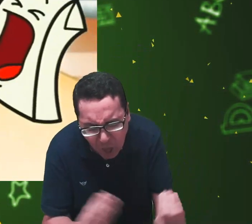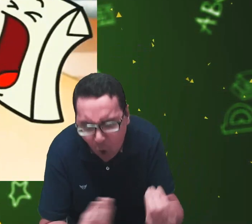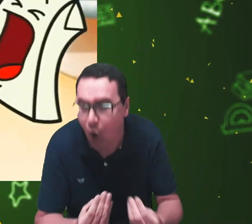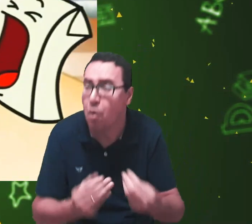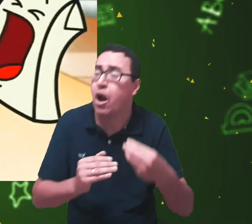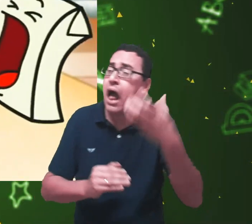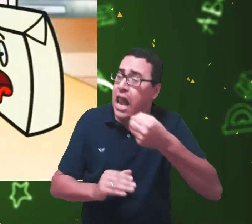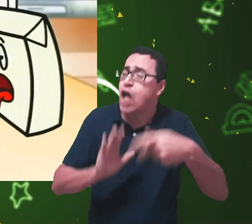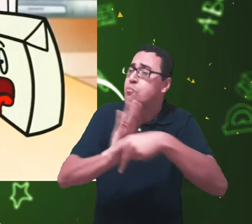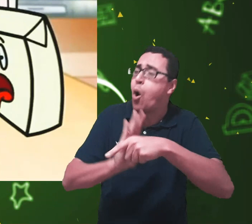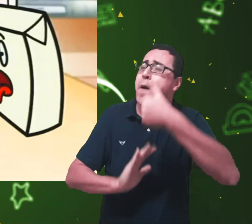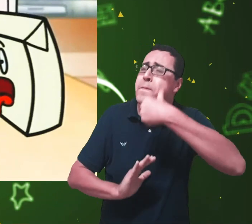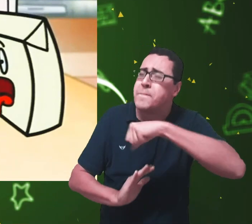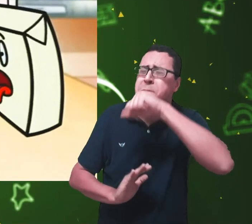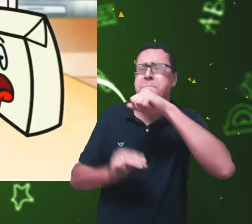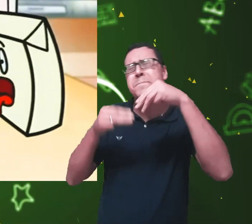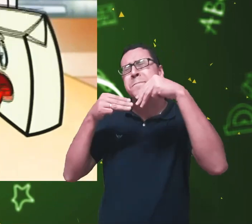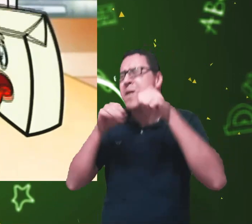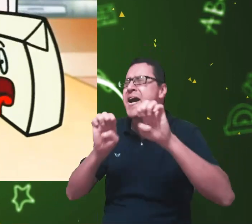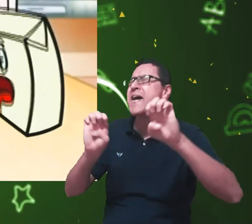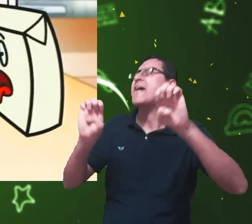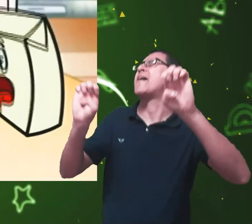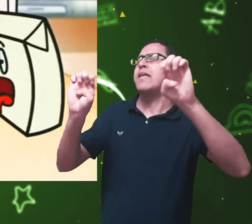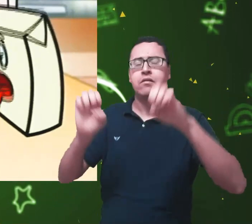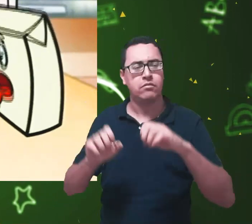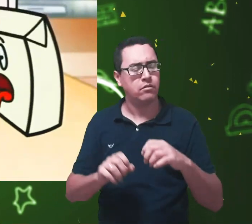Da mãe!